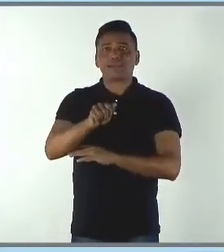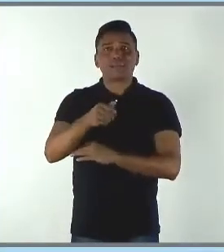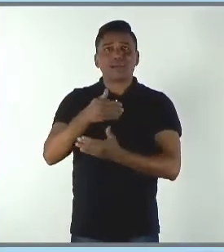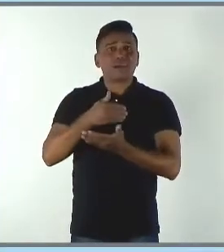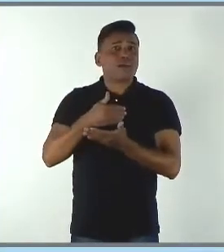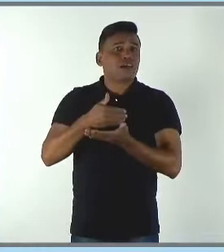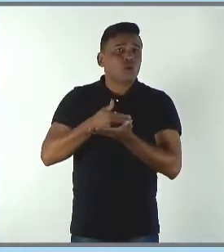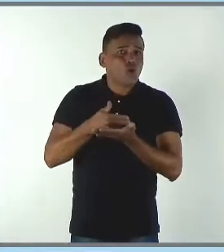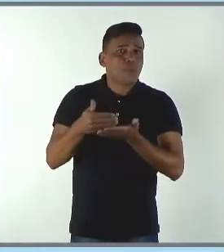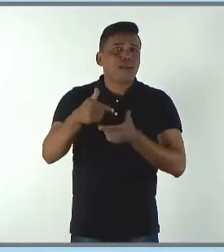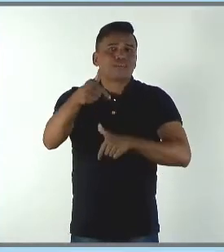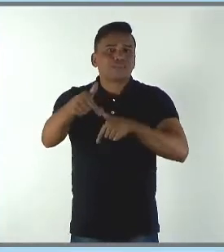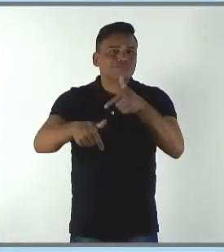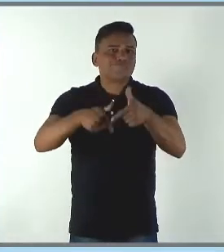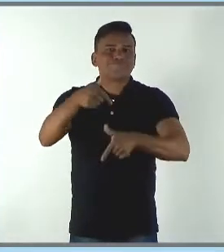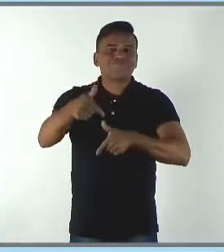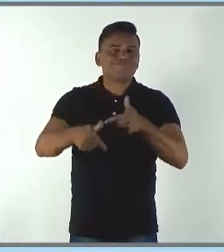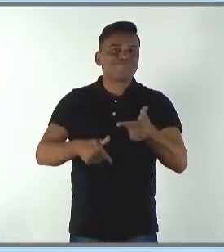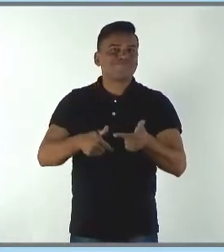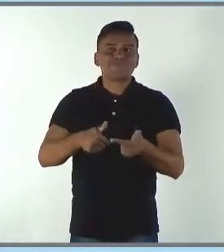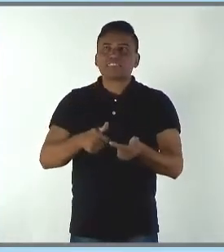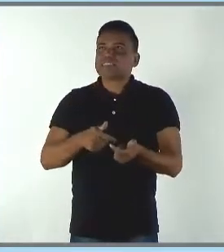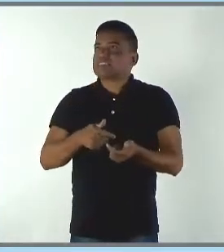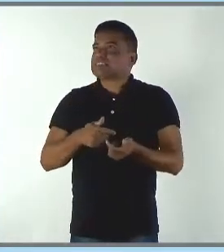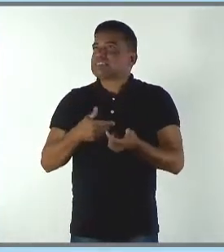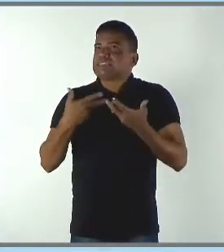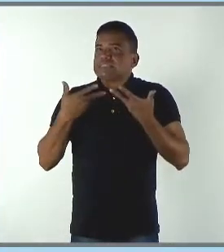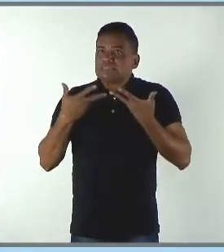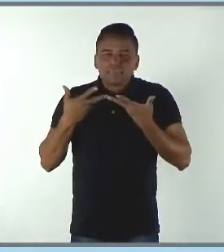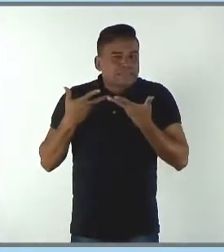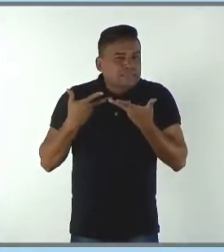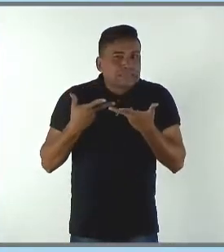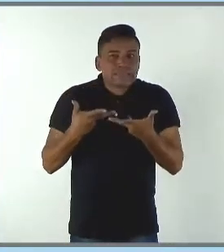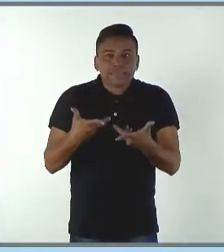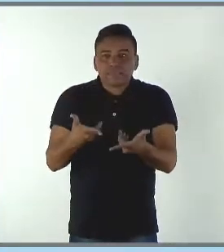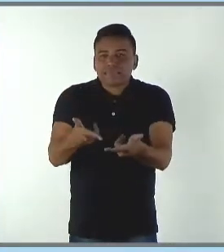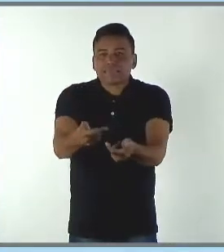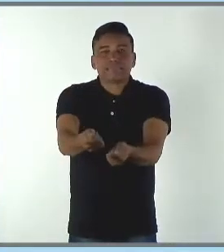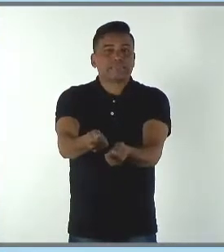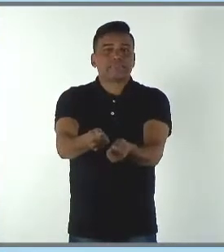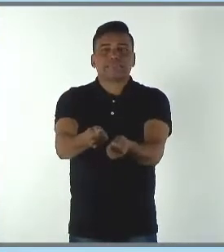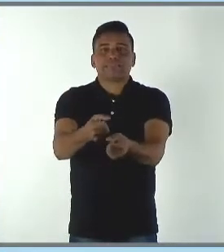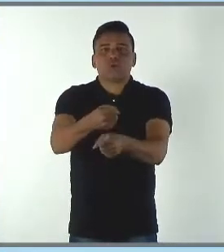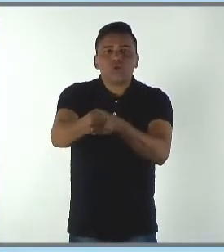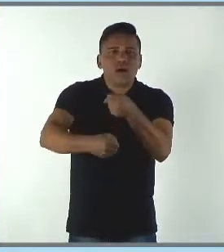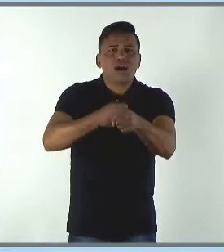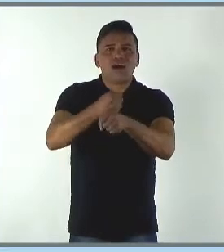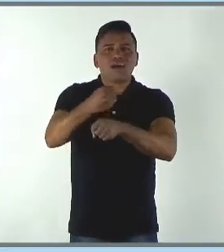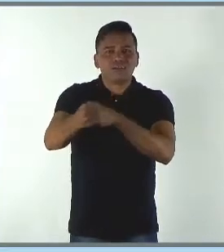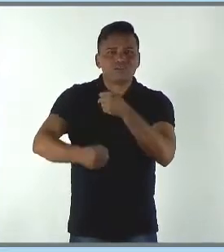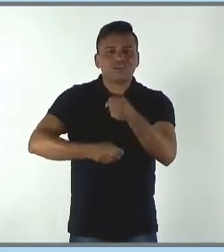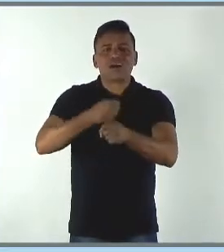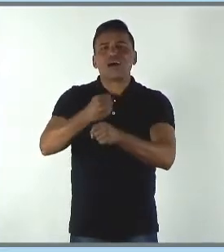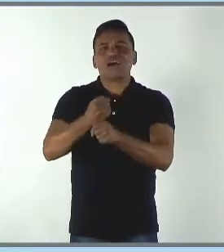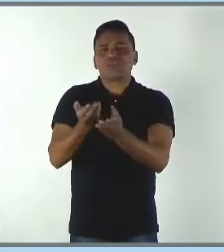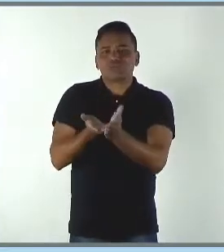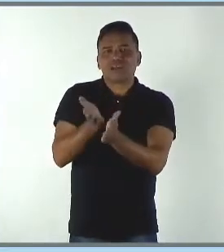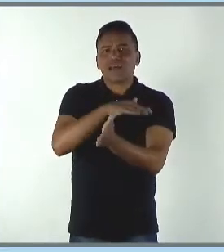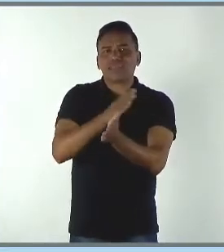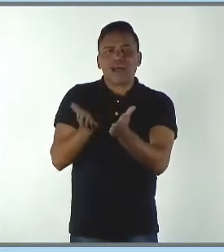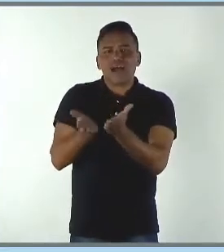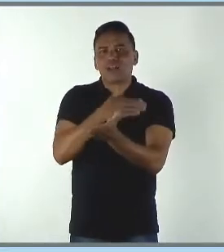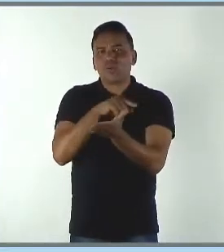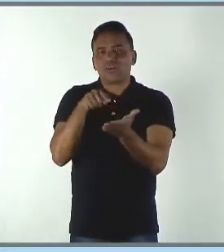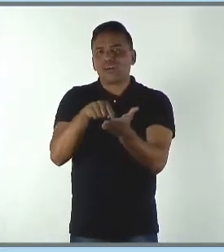é, sobre esse aspecto, fascinante, né? Você já vê nos primeiros anos do catálogo da editora publicações, por exemplo, que